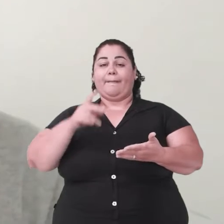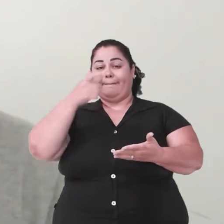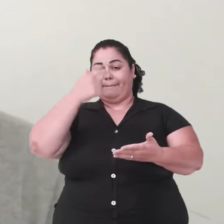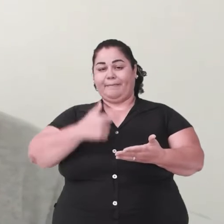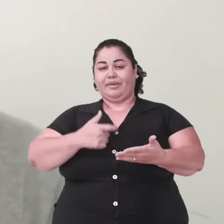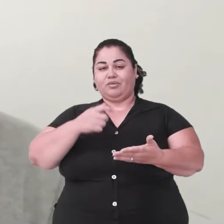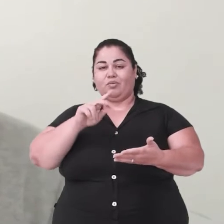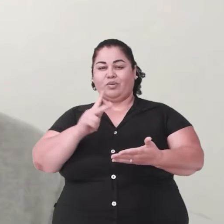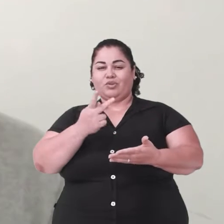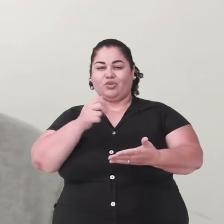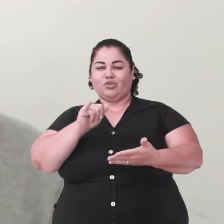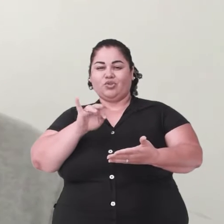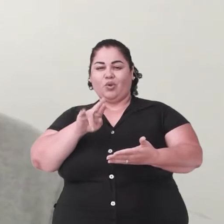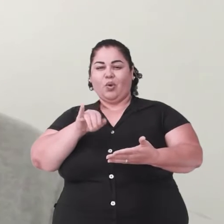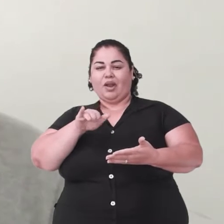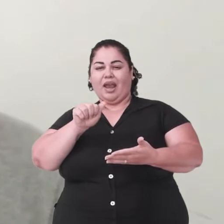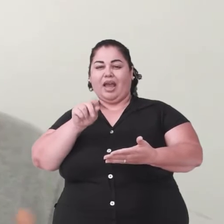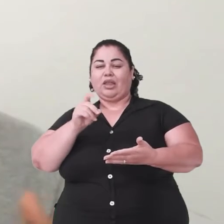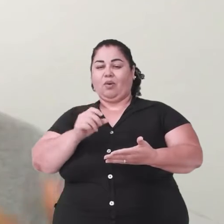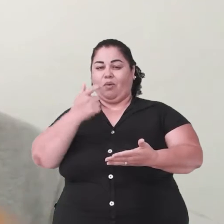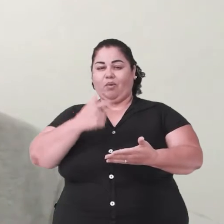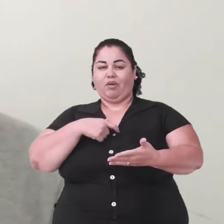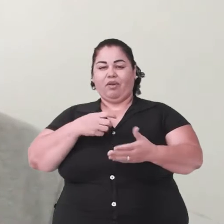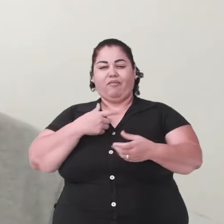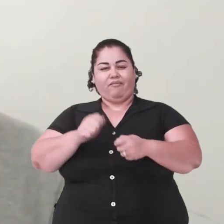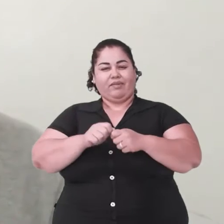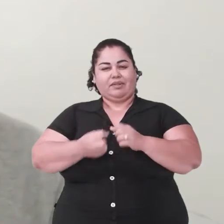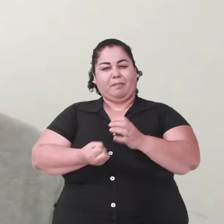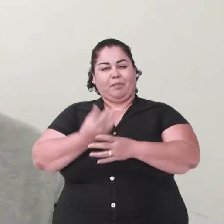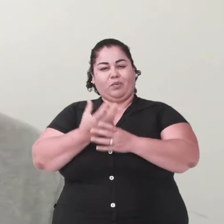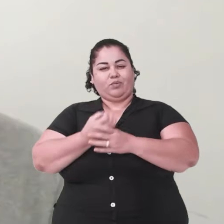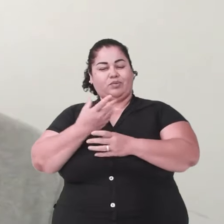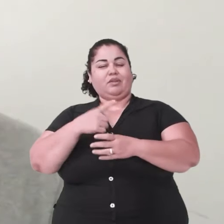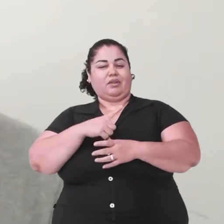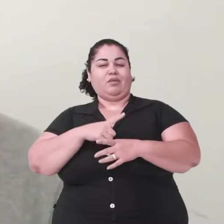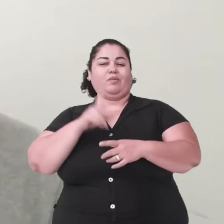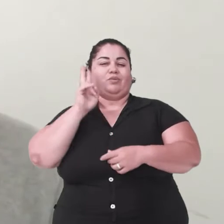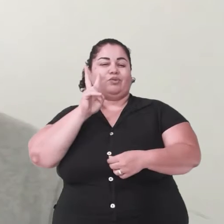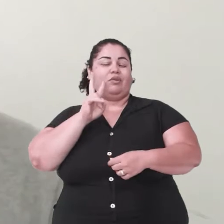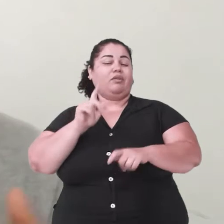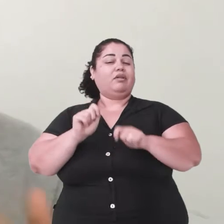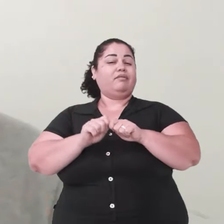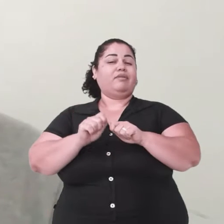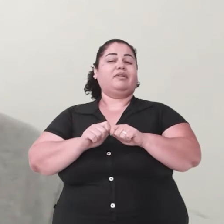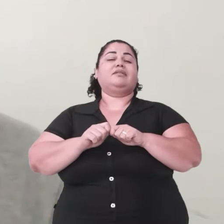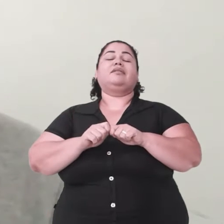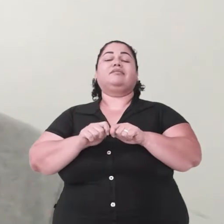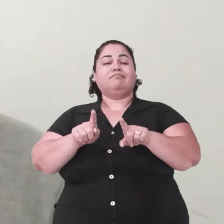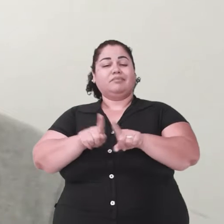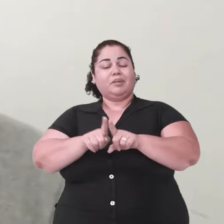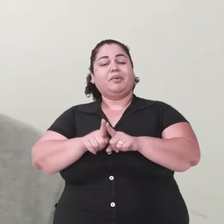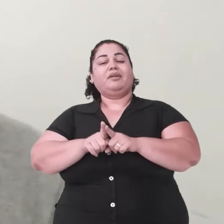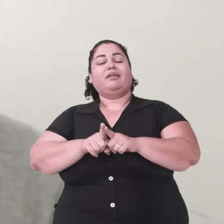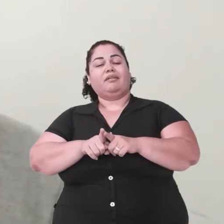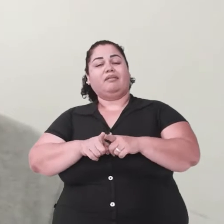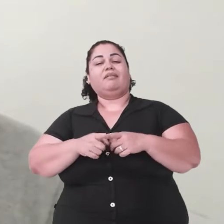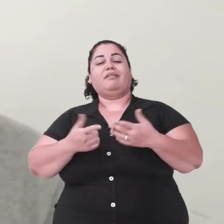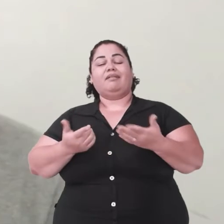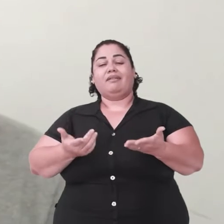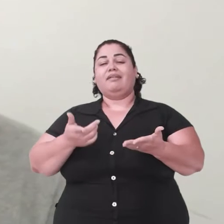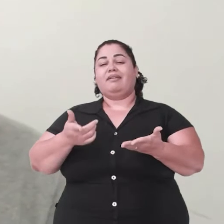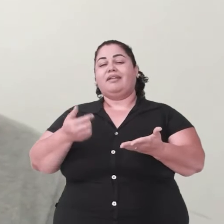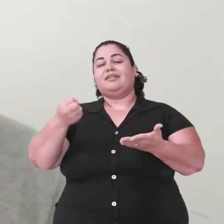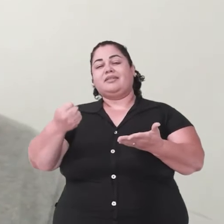historiador, quando ele vai produzir a história, ele faz isso também, né?